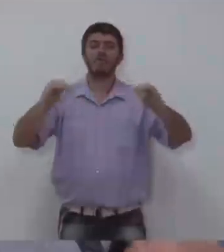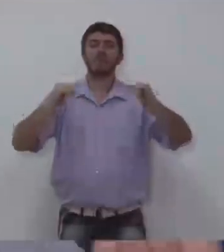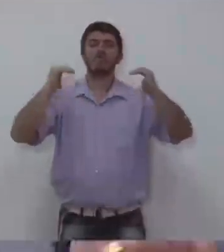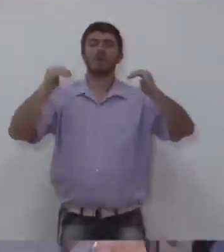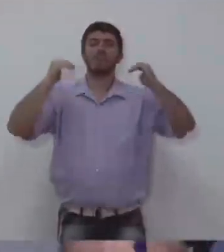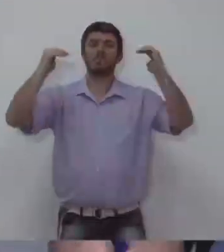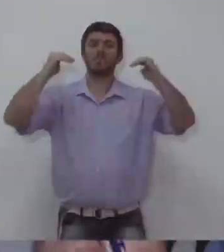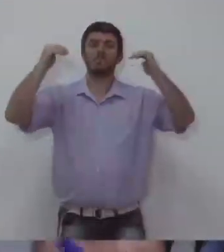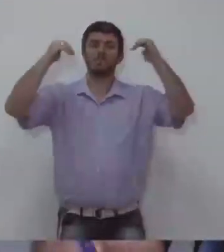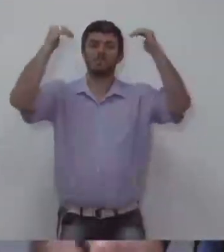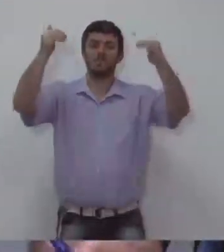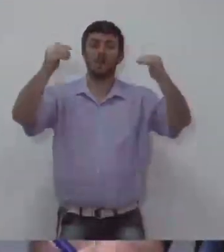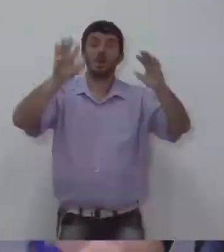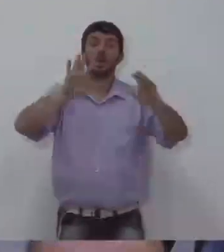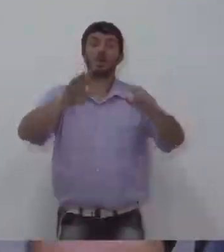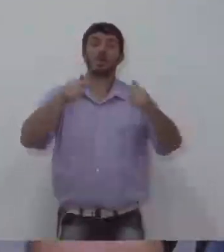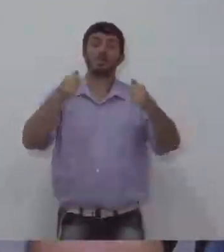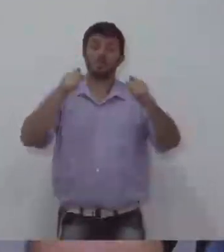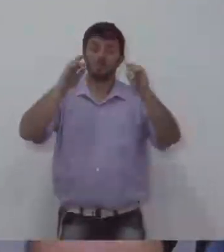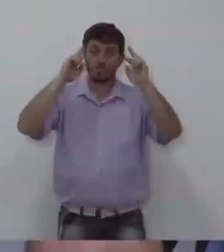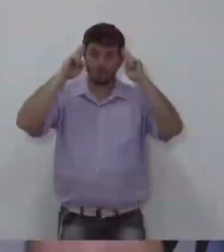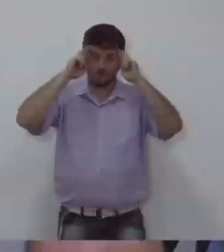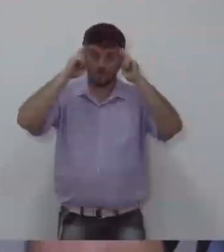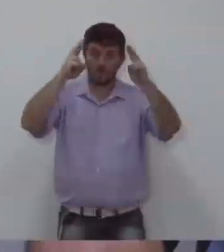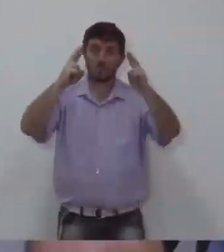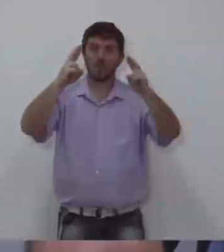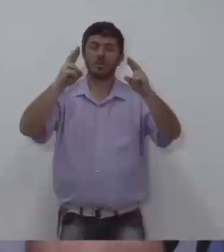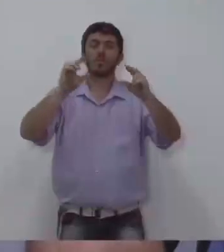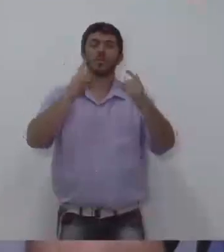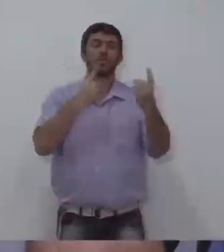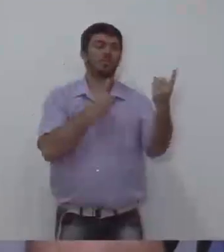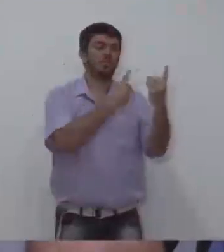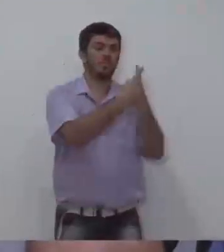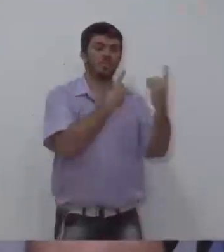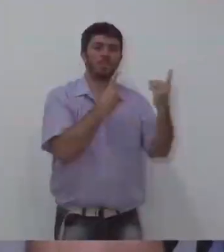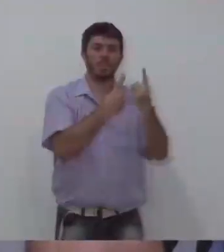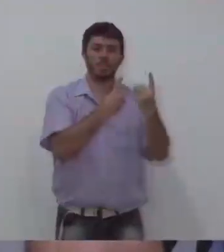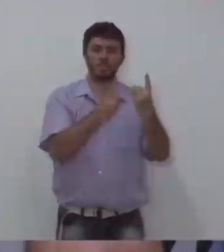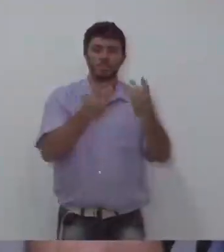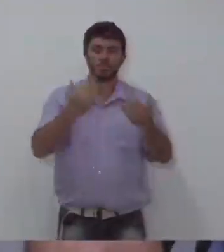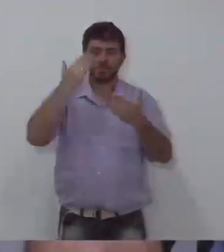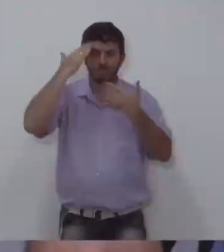mas de forma democrática, respeitosa, com diálogo. Esse é o meu posicionamento, presidente. Obrigado.